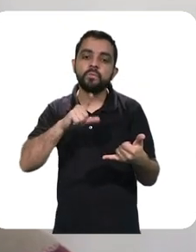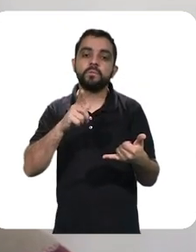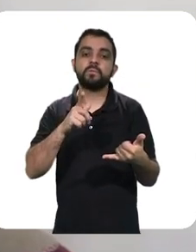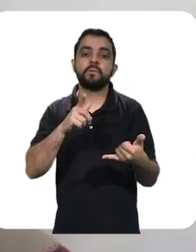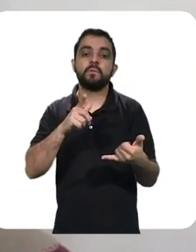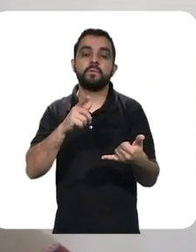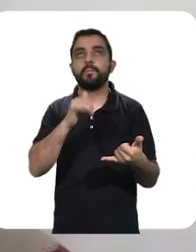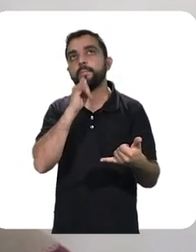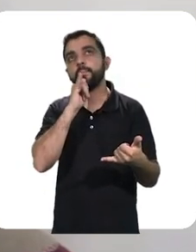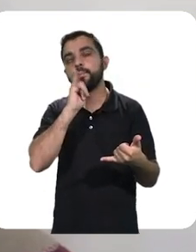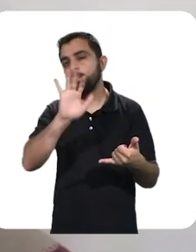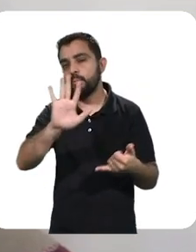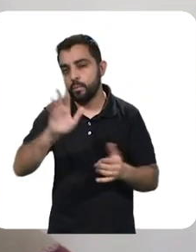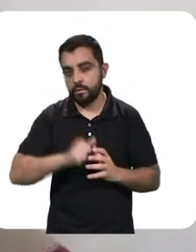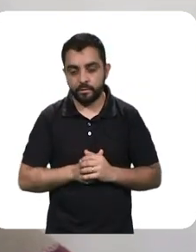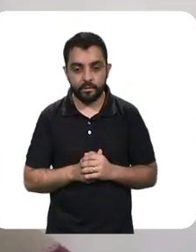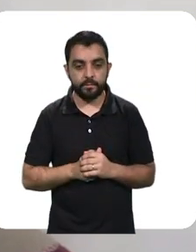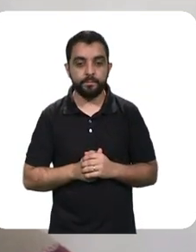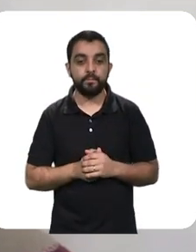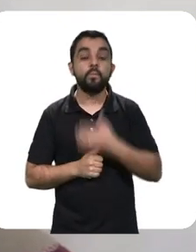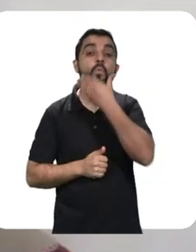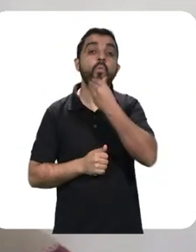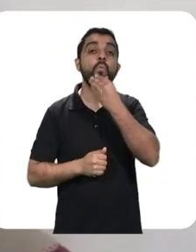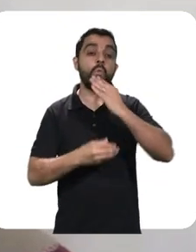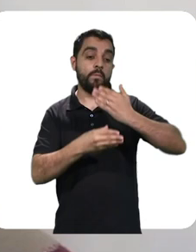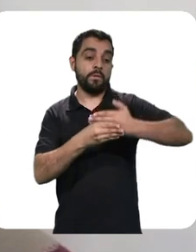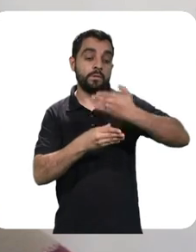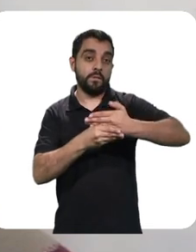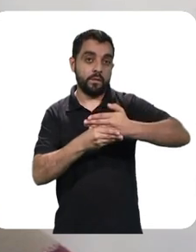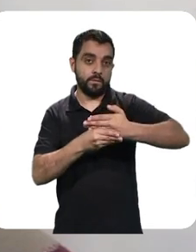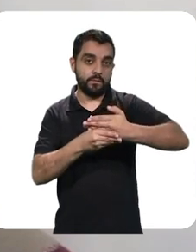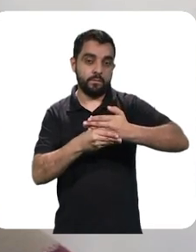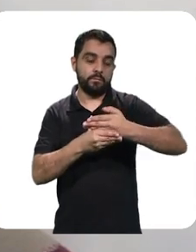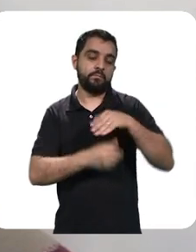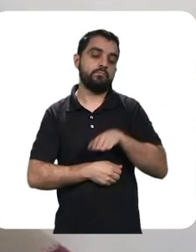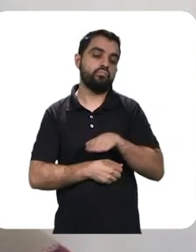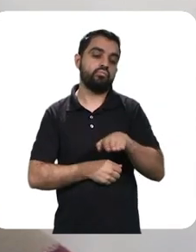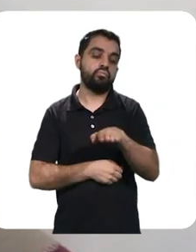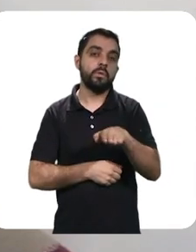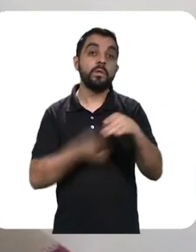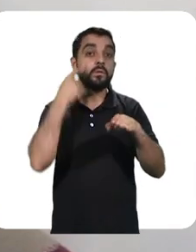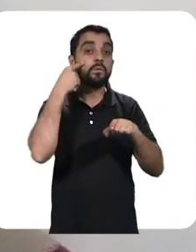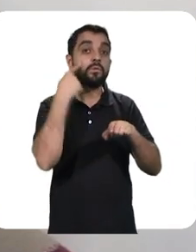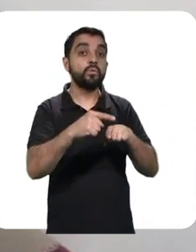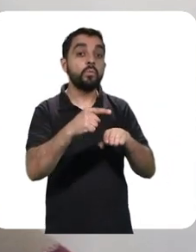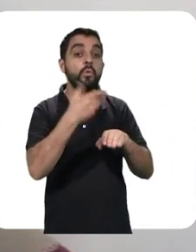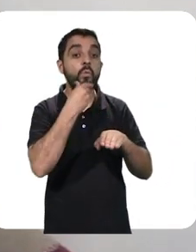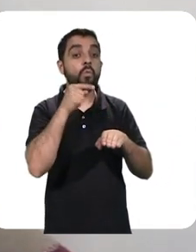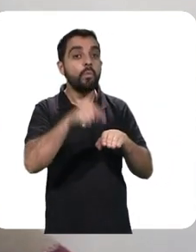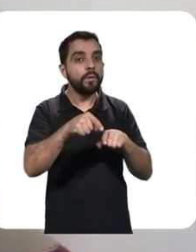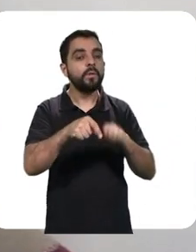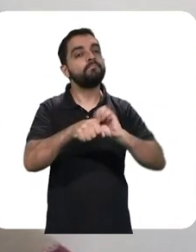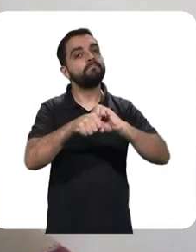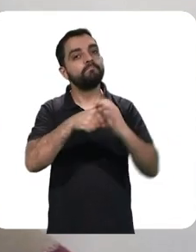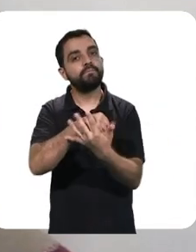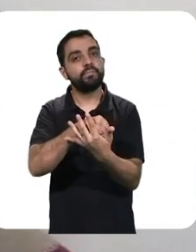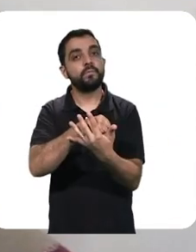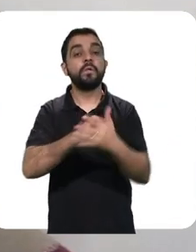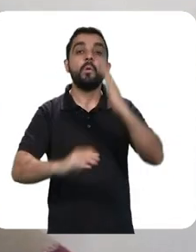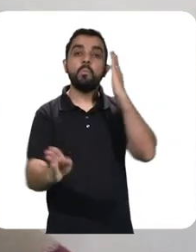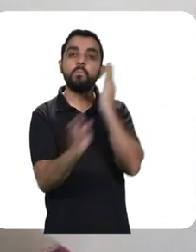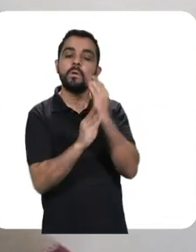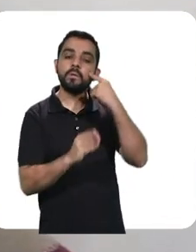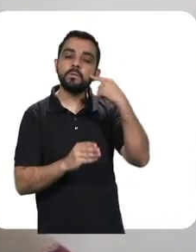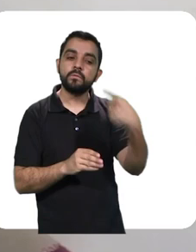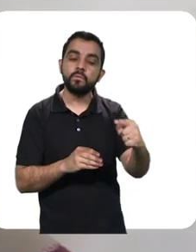se alguém... Por exemplo, vou dar o exemplo de um taxista. Lá em Singapura, eles conseguiram identificar um taxista que evoluiu com Covid.